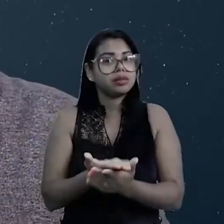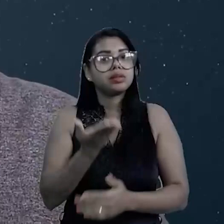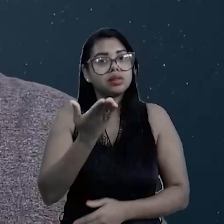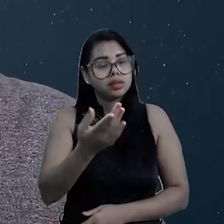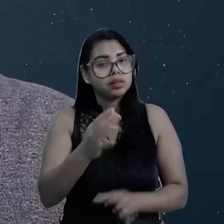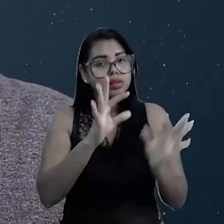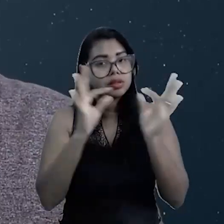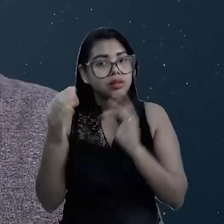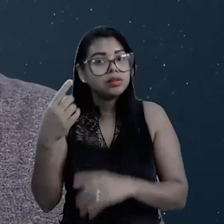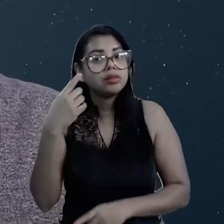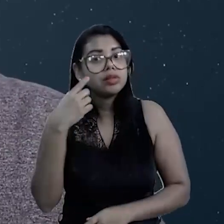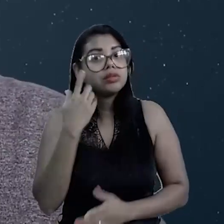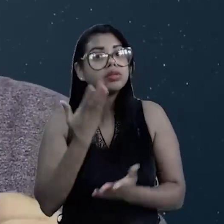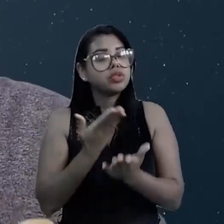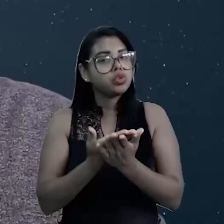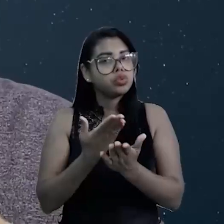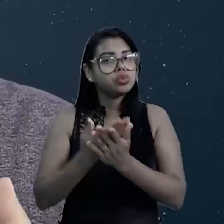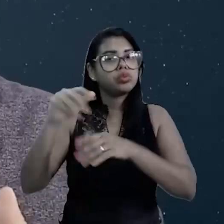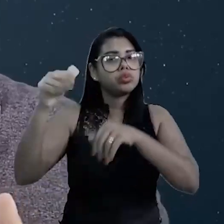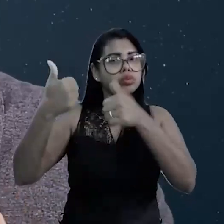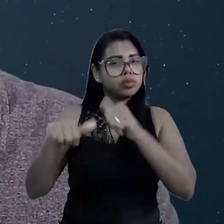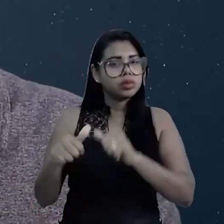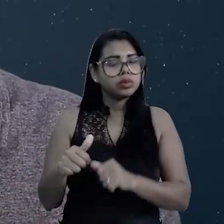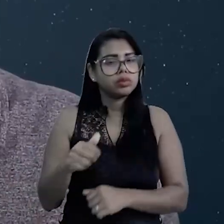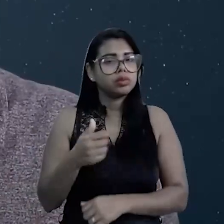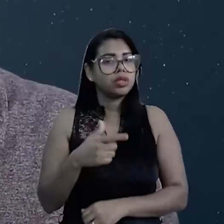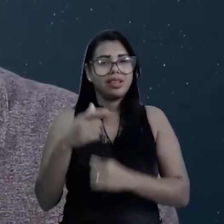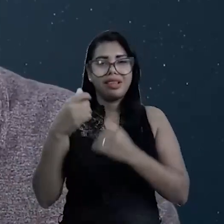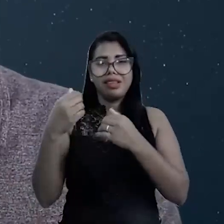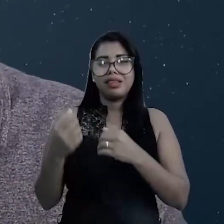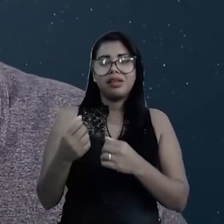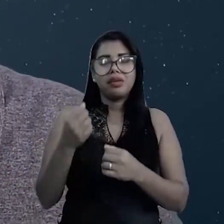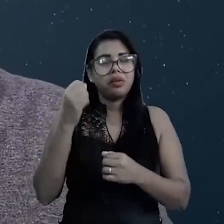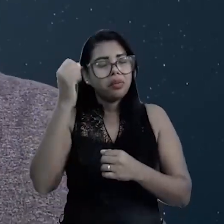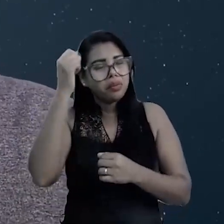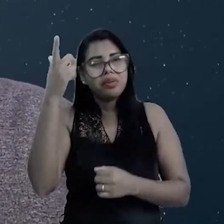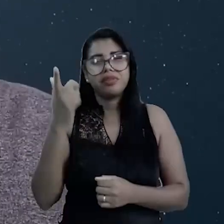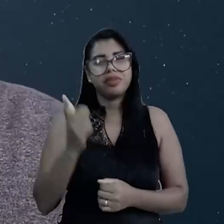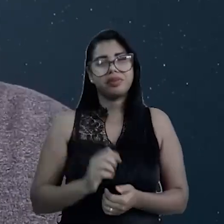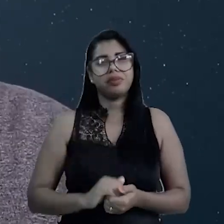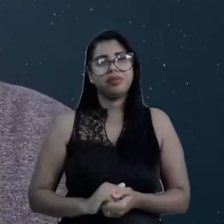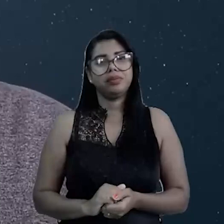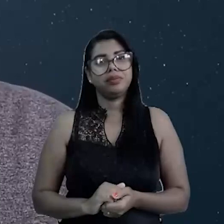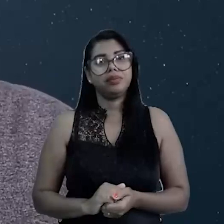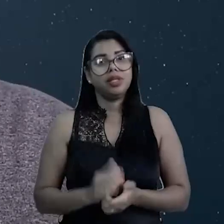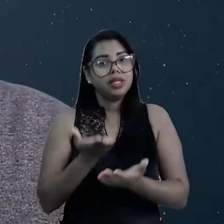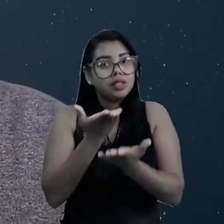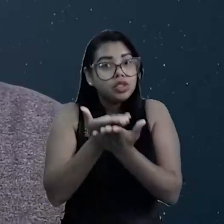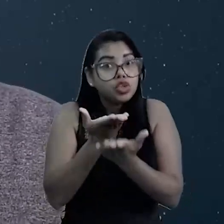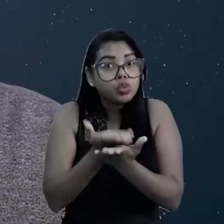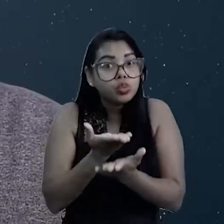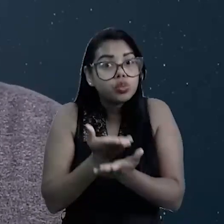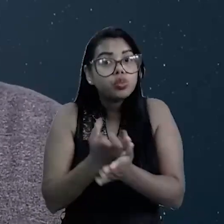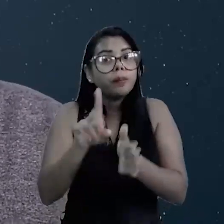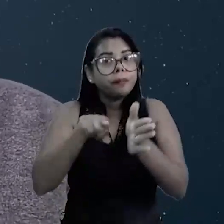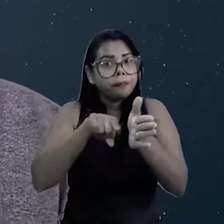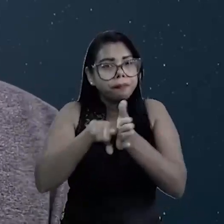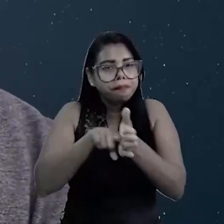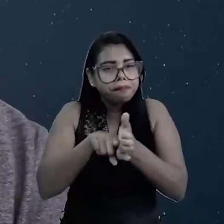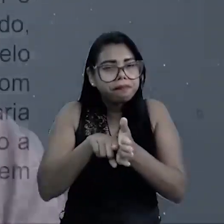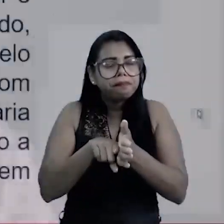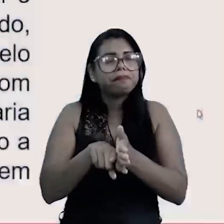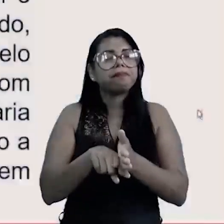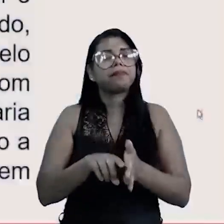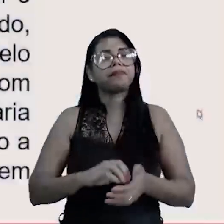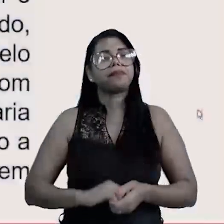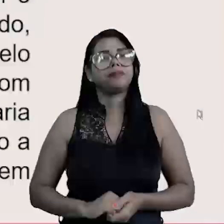bater. Certo? Então ela não chutou, ela não criou, não inventou. Tá? Então, um outro dado. Vamos lá,